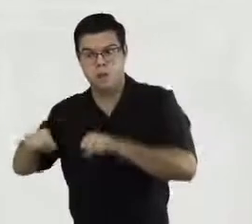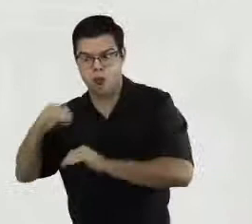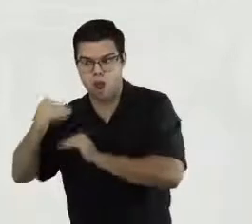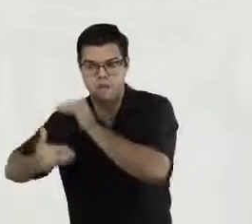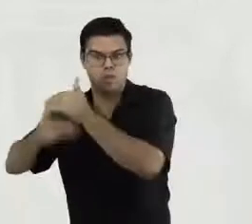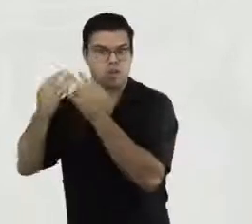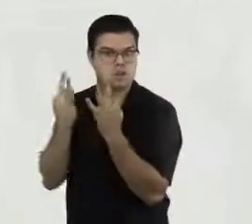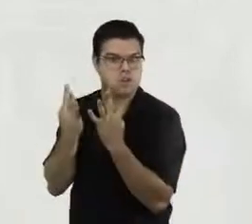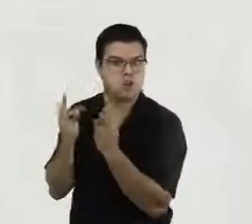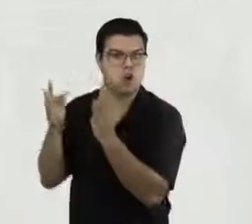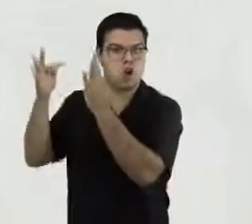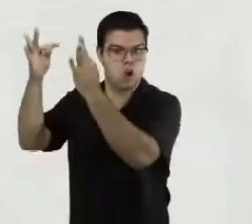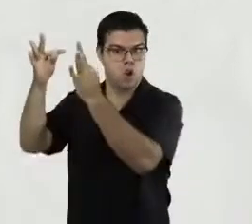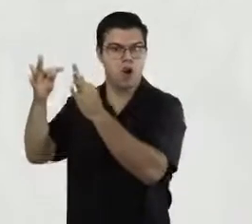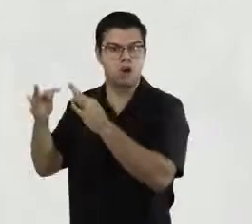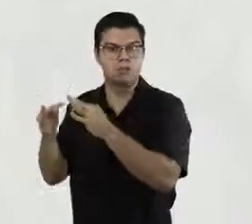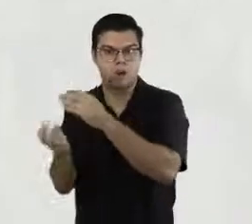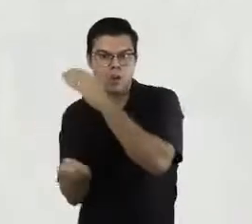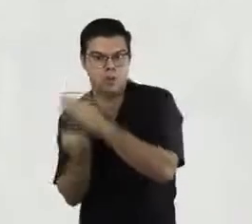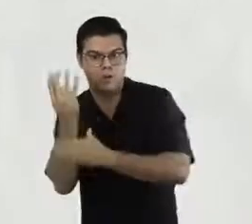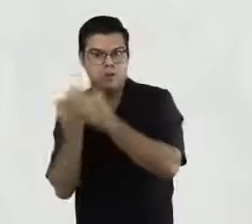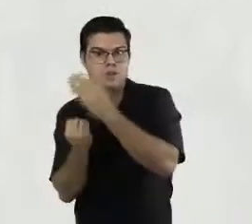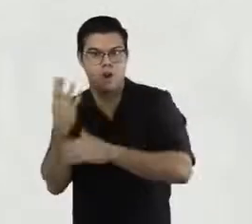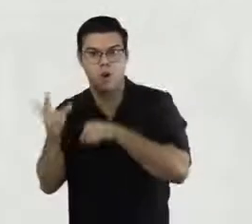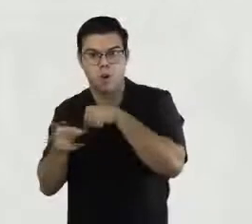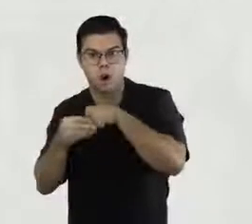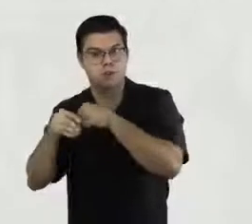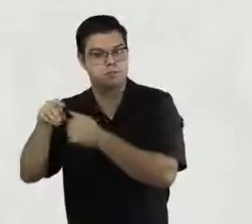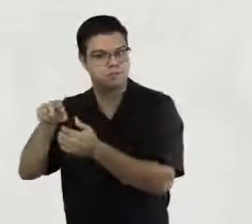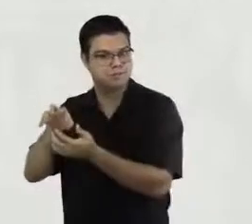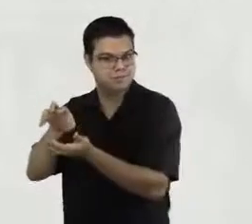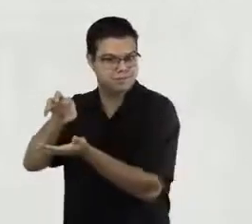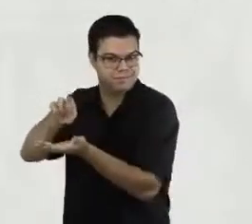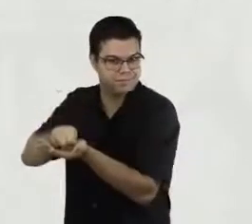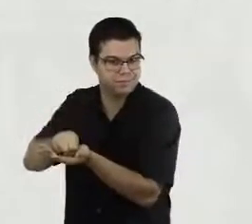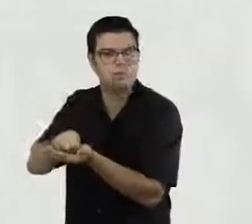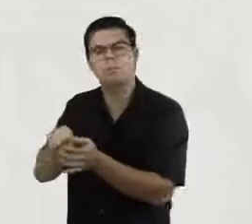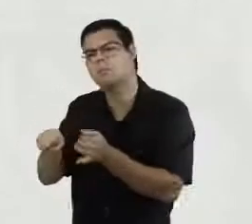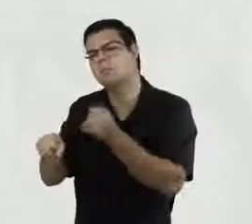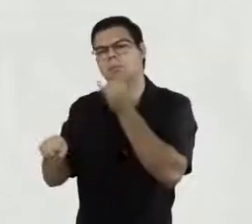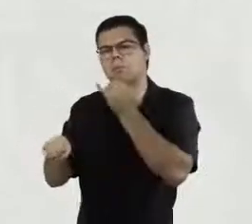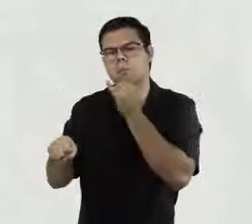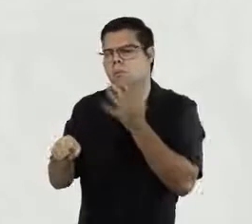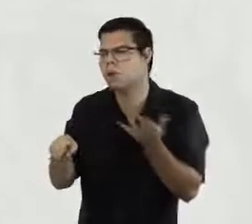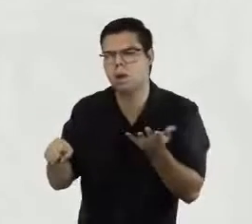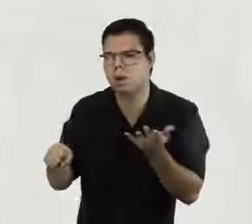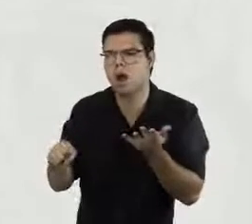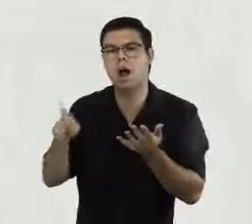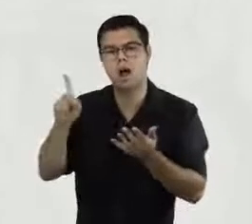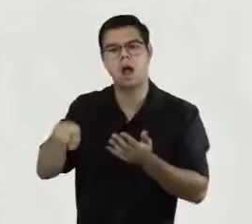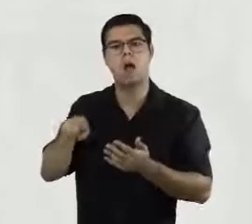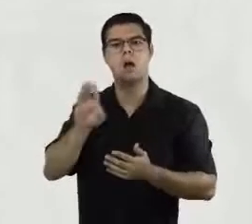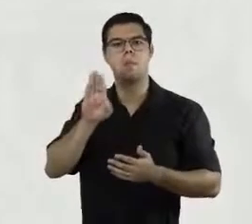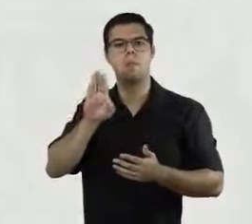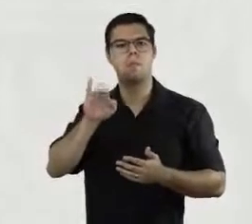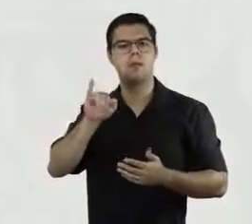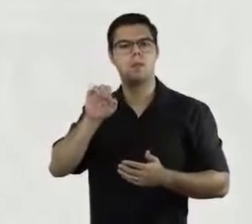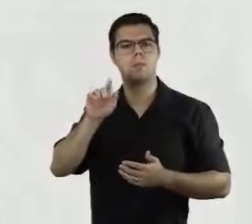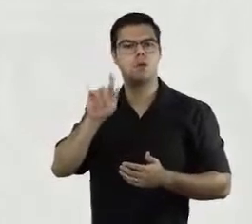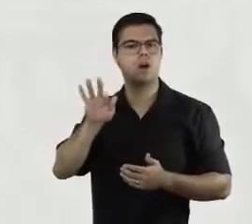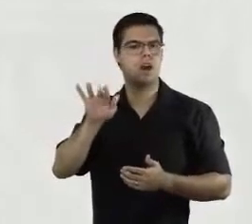da produção do conhecimento registrado. Exemplos disso são as biobibliografias. A